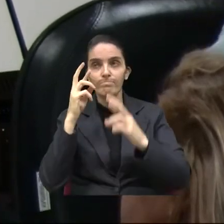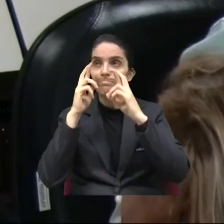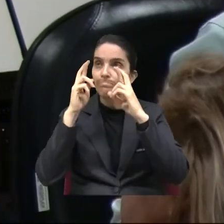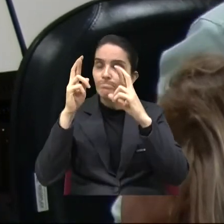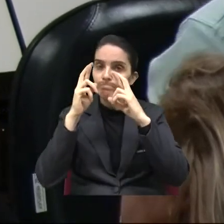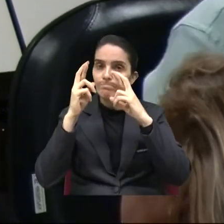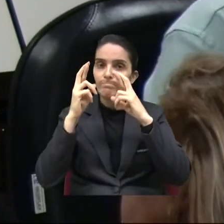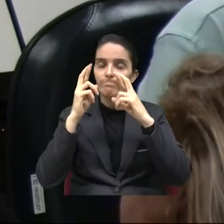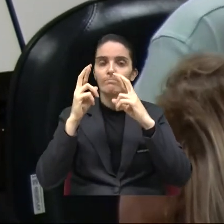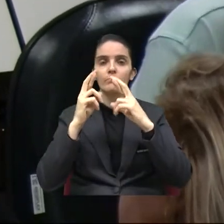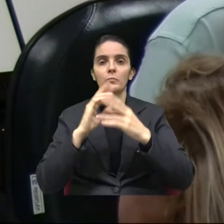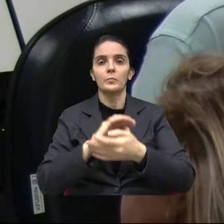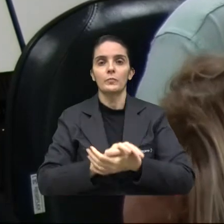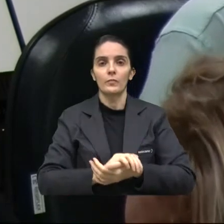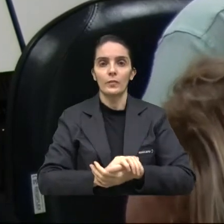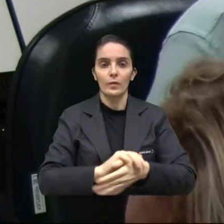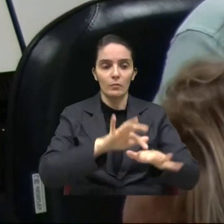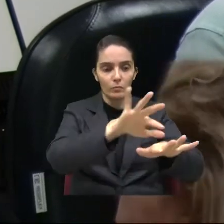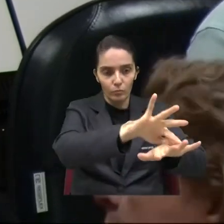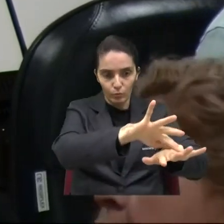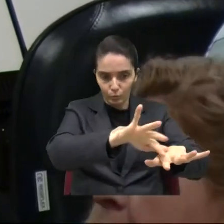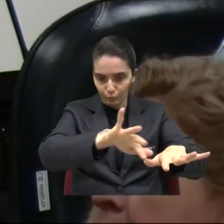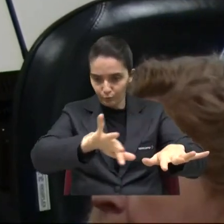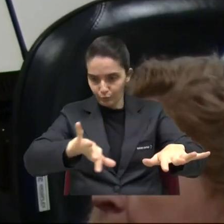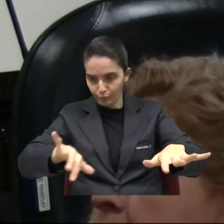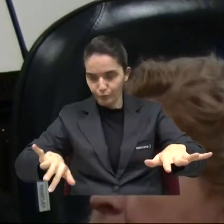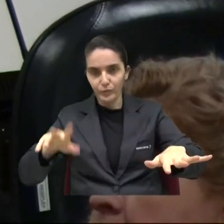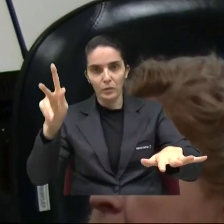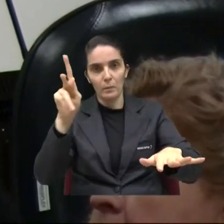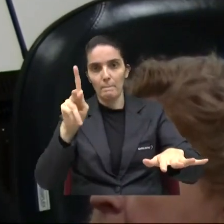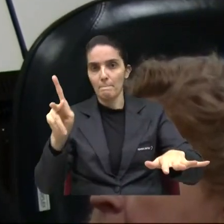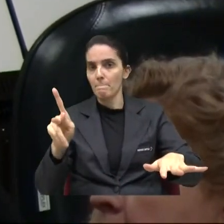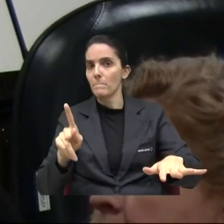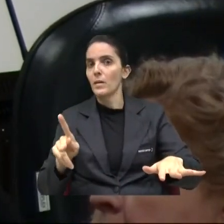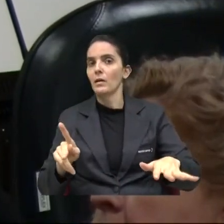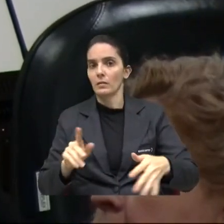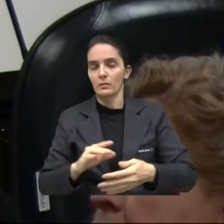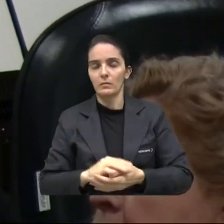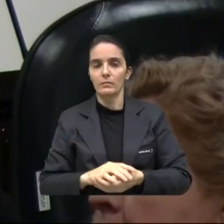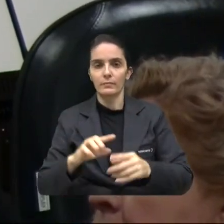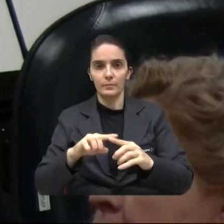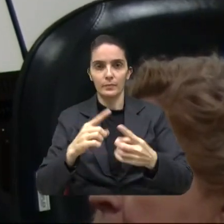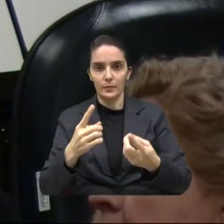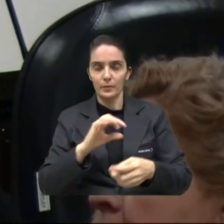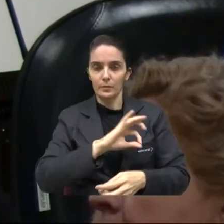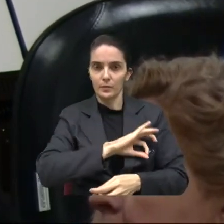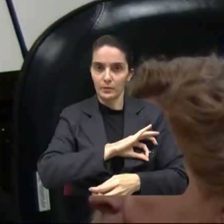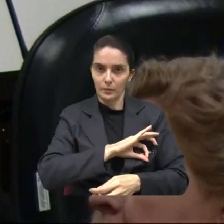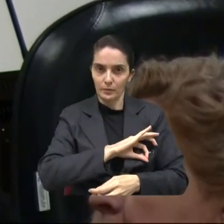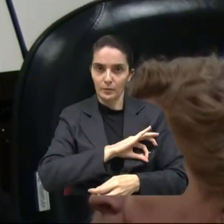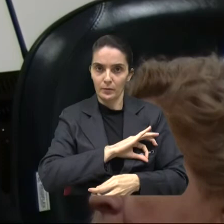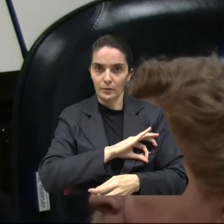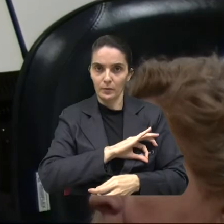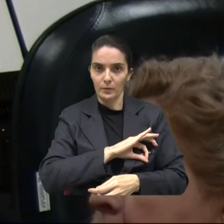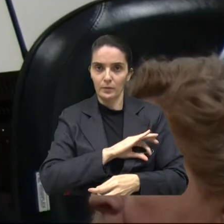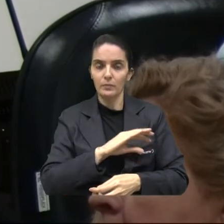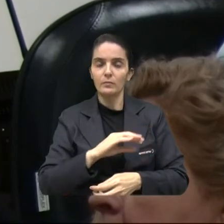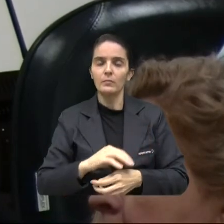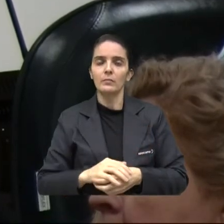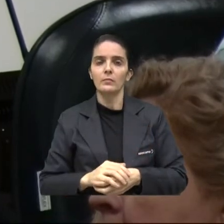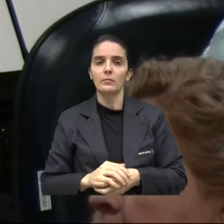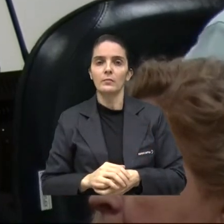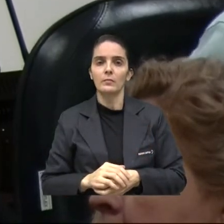movimento possa ceder mas a Polícia Militar está preparada e